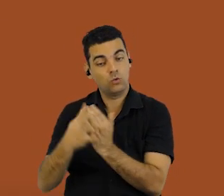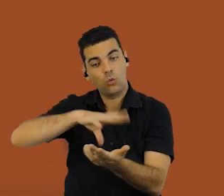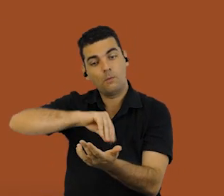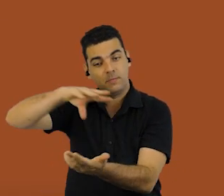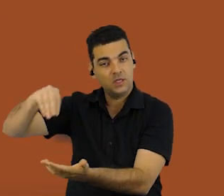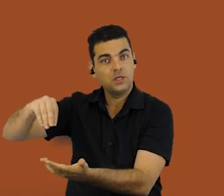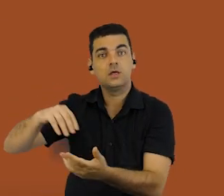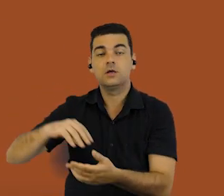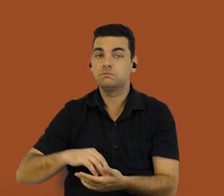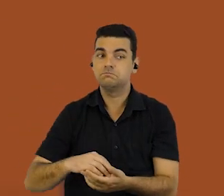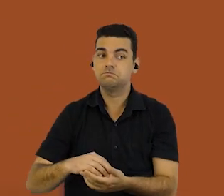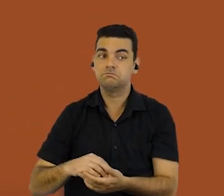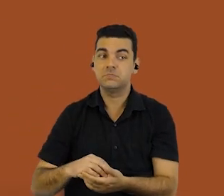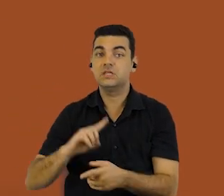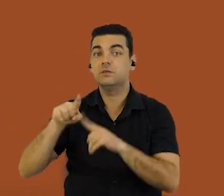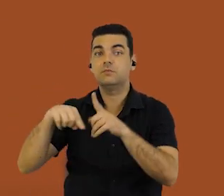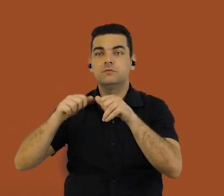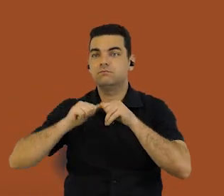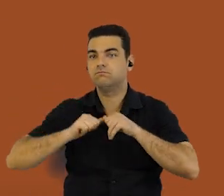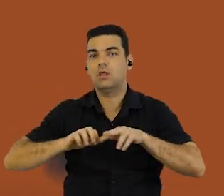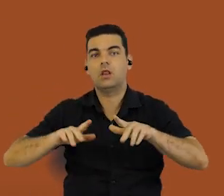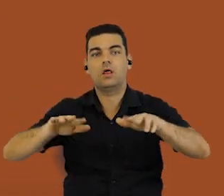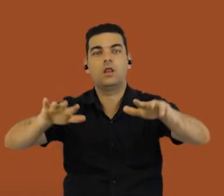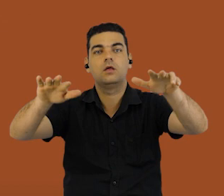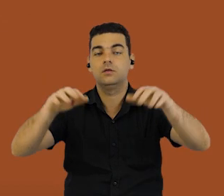copiados, né? E eram difundidos